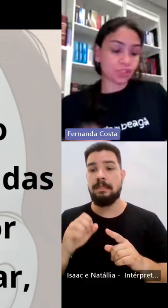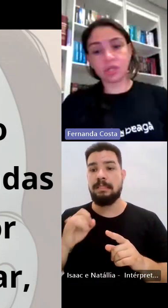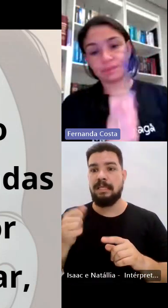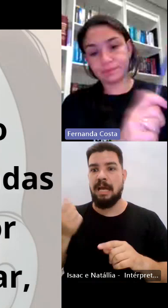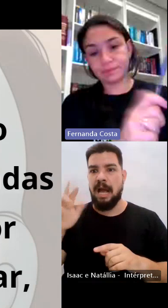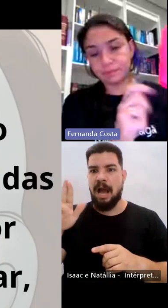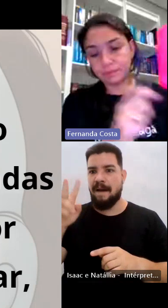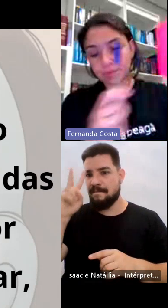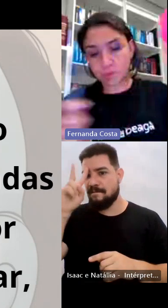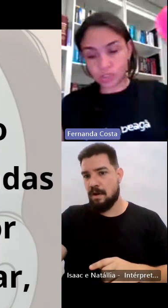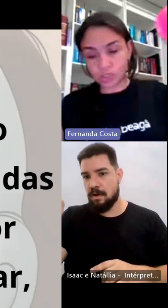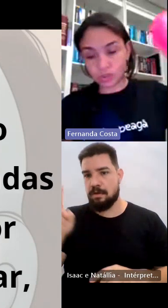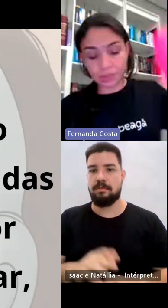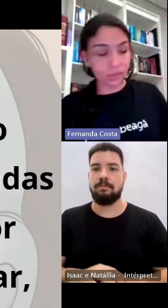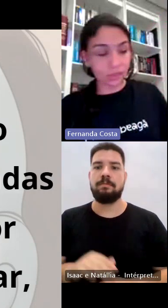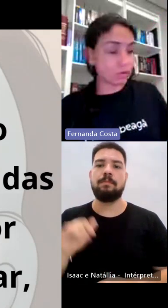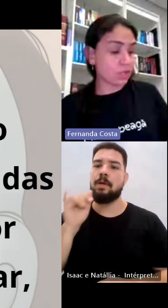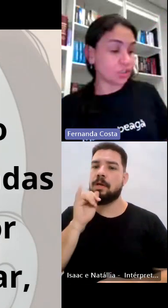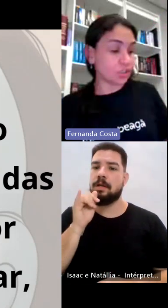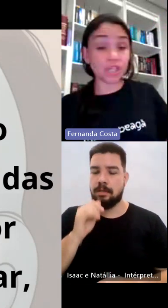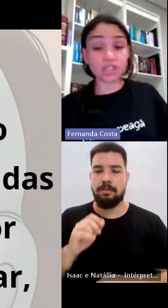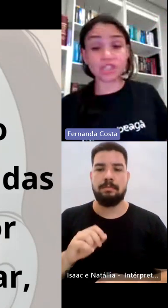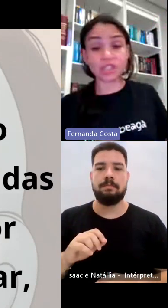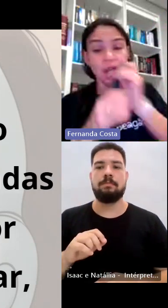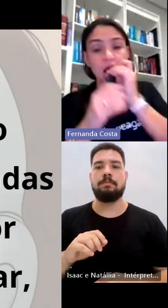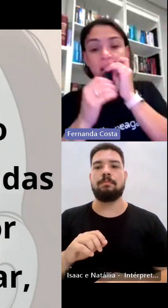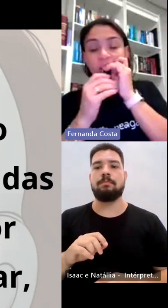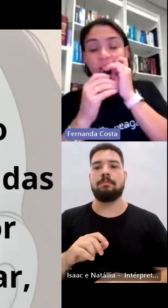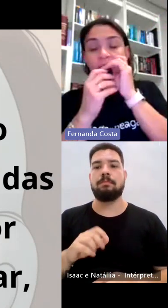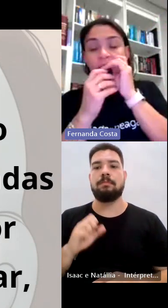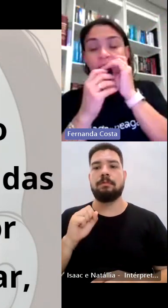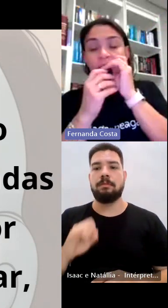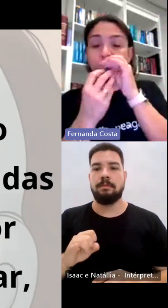gente toca um instrumento ou a gente agita